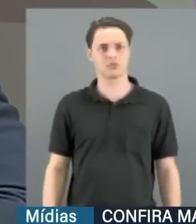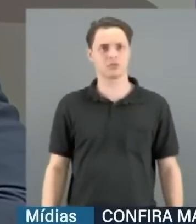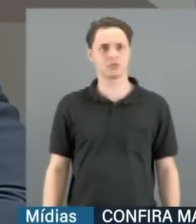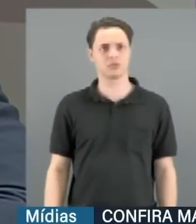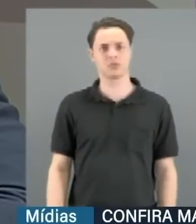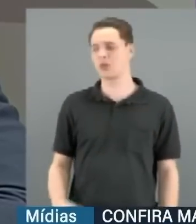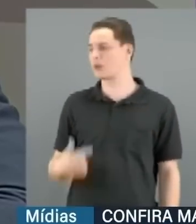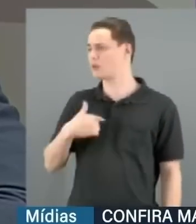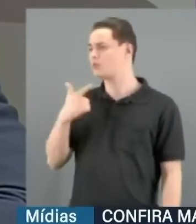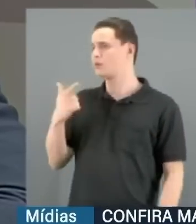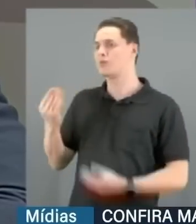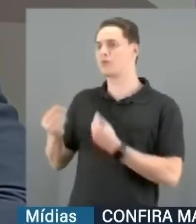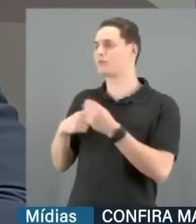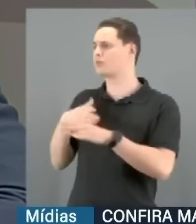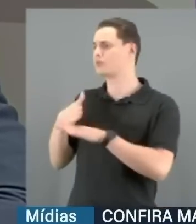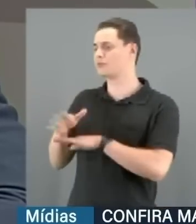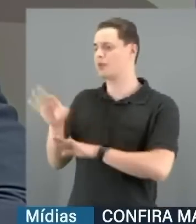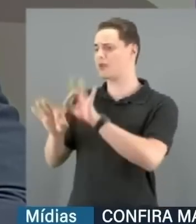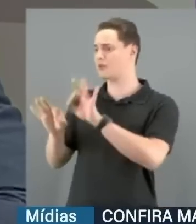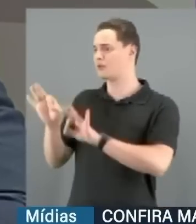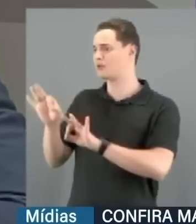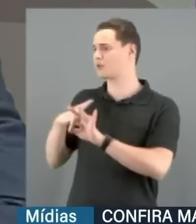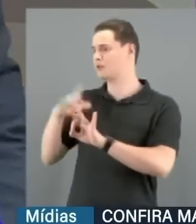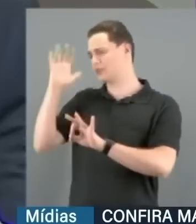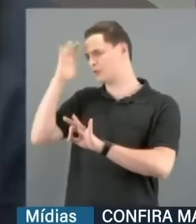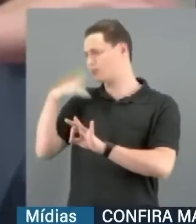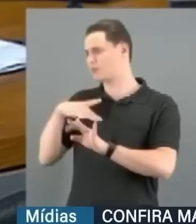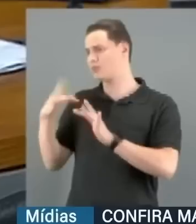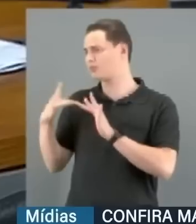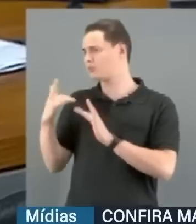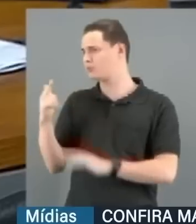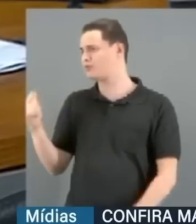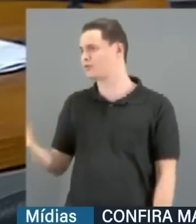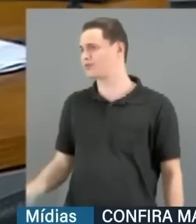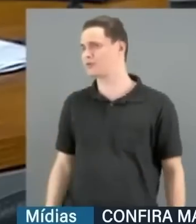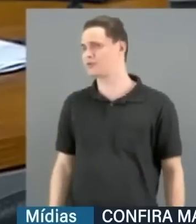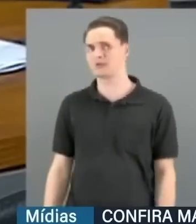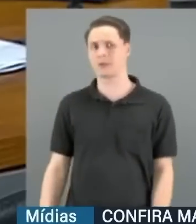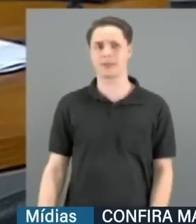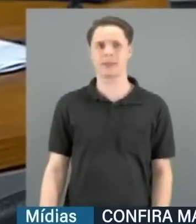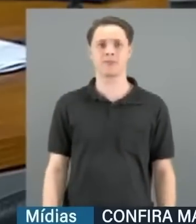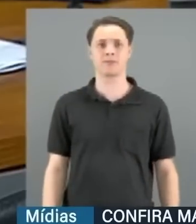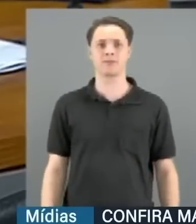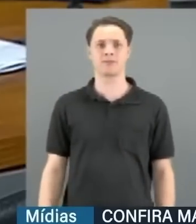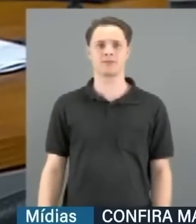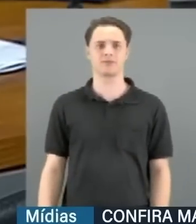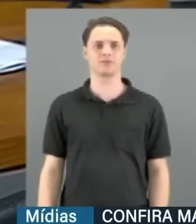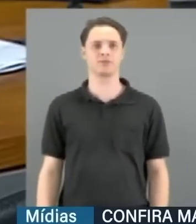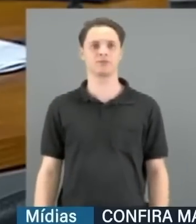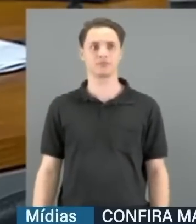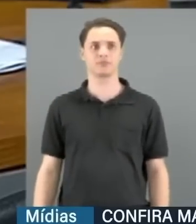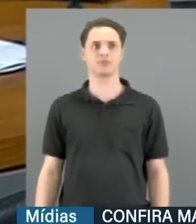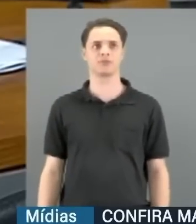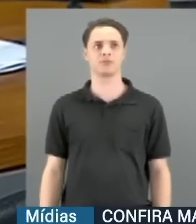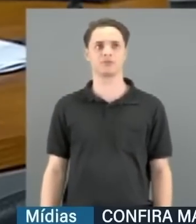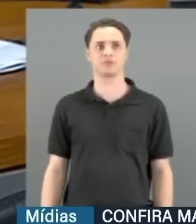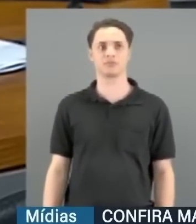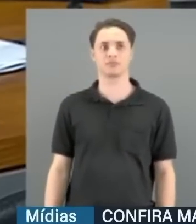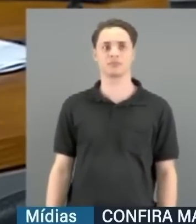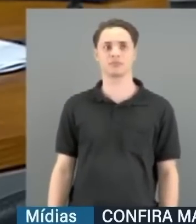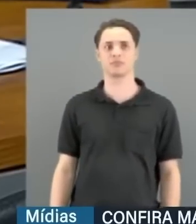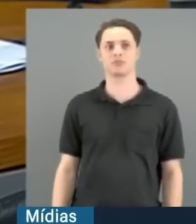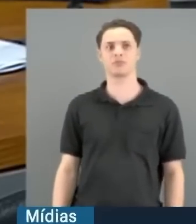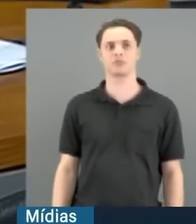Eu não tenho os motivos, eu não tinha contato. Muito bem, general Gedi, o general Dutra, muito